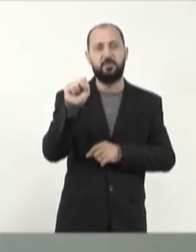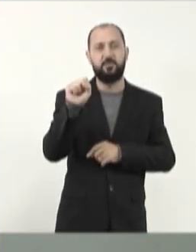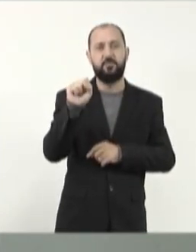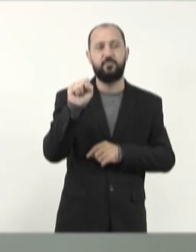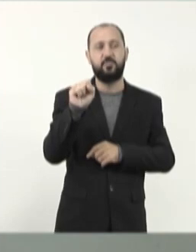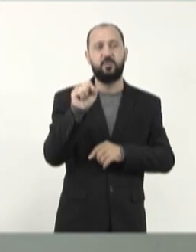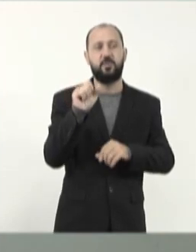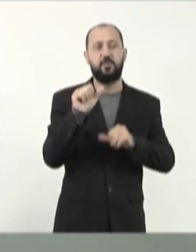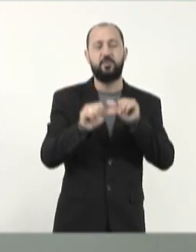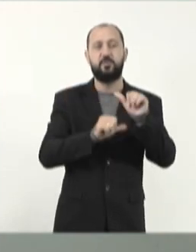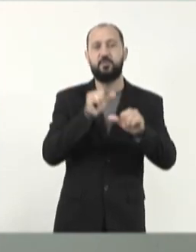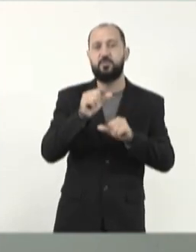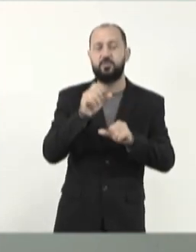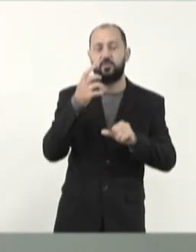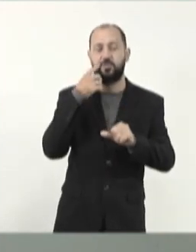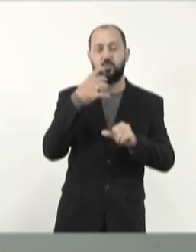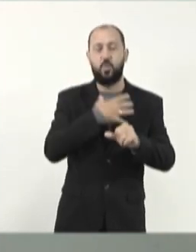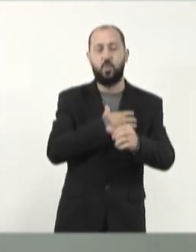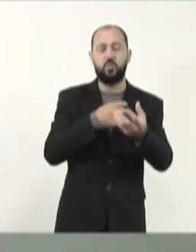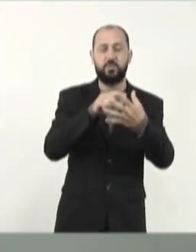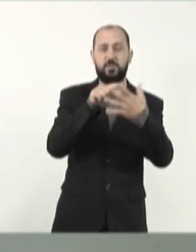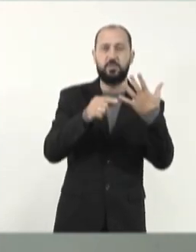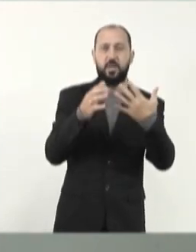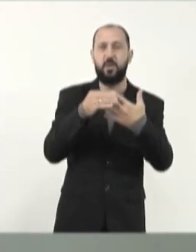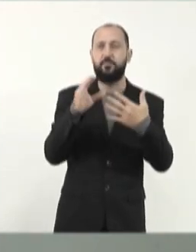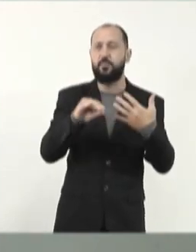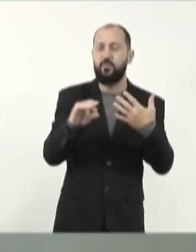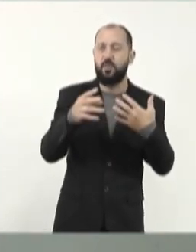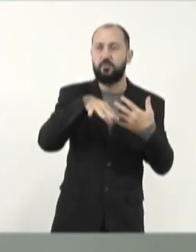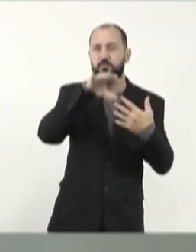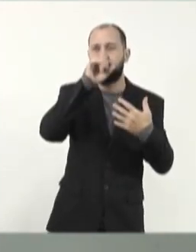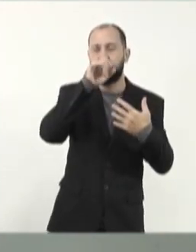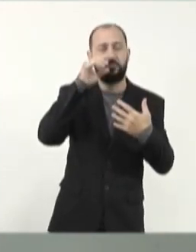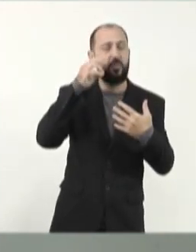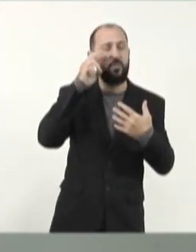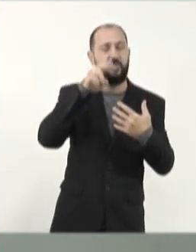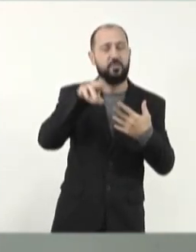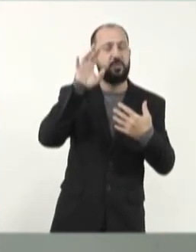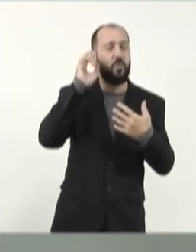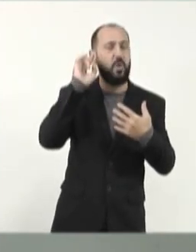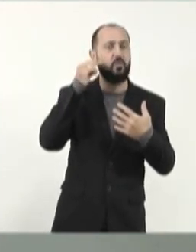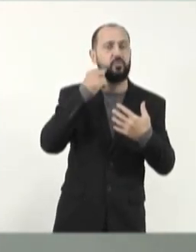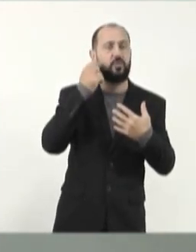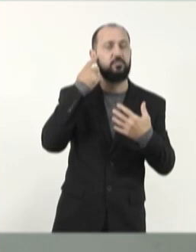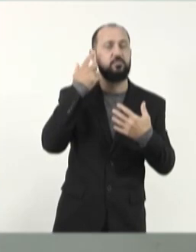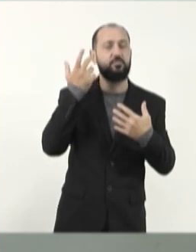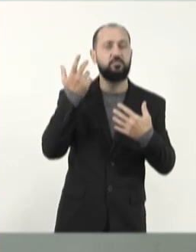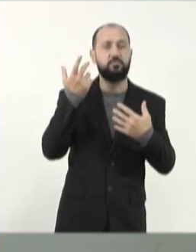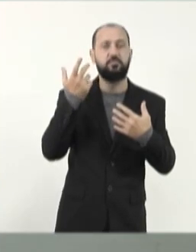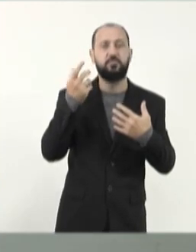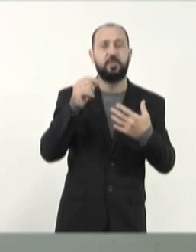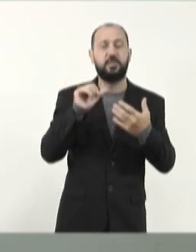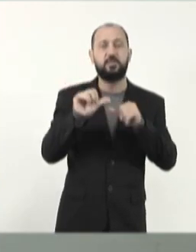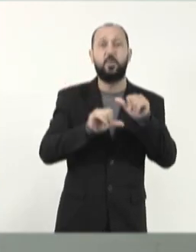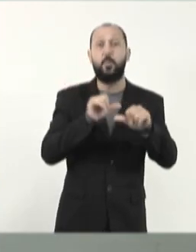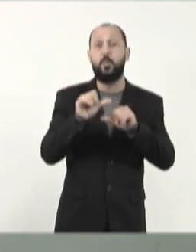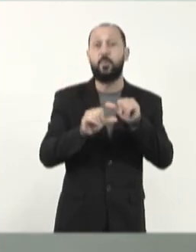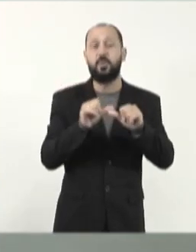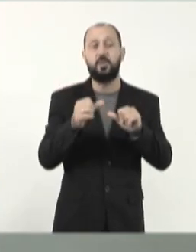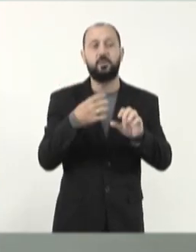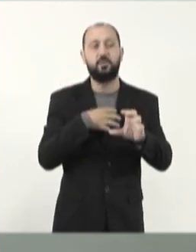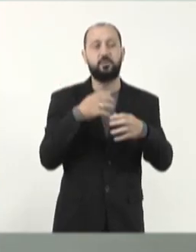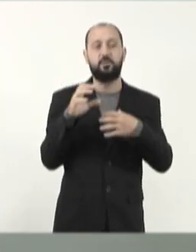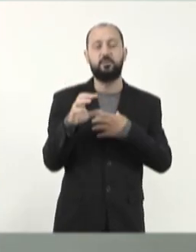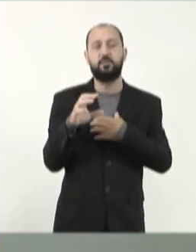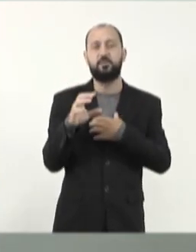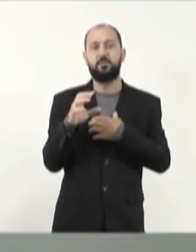são alterações nos 5 sentidos do ser humano: o tato, o olfato, o paladar, a visão, a audição. E essas alterações nos